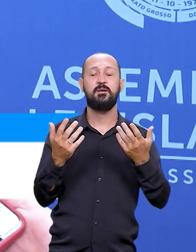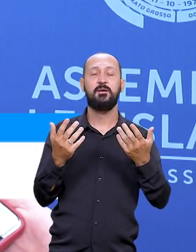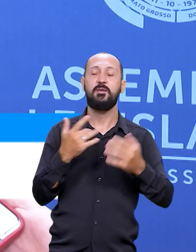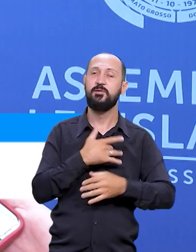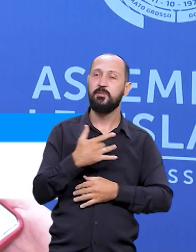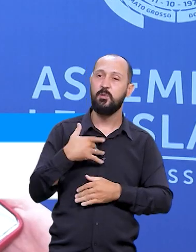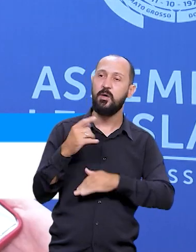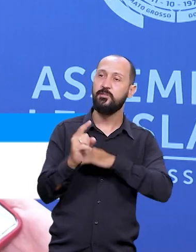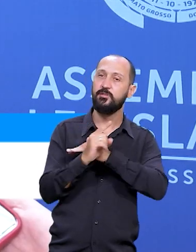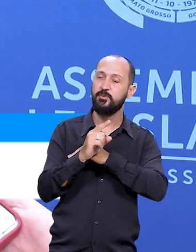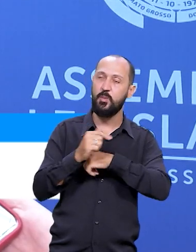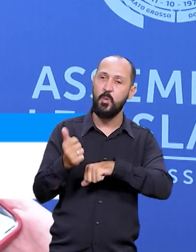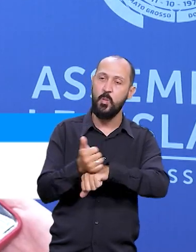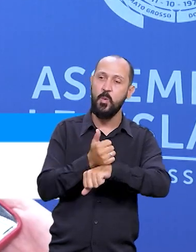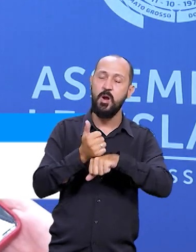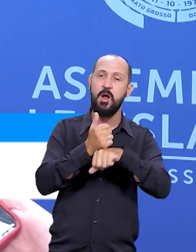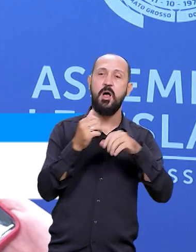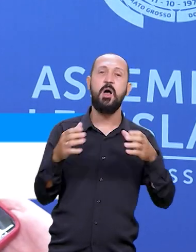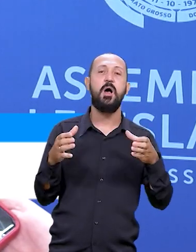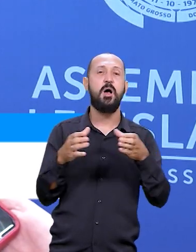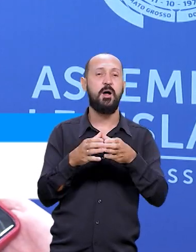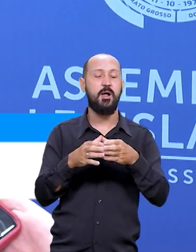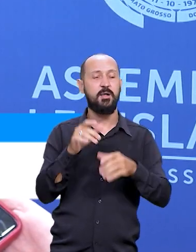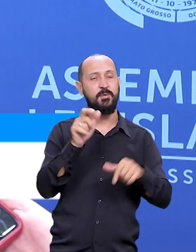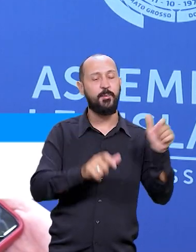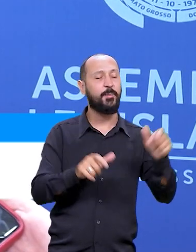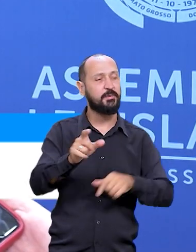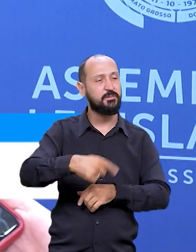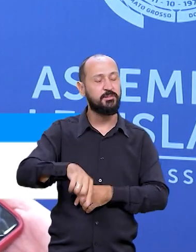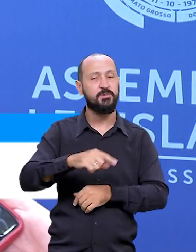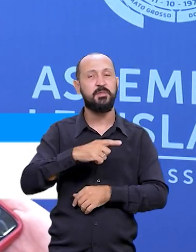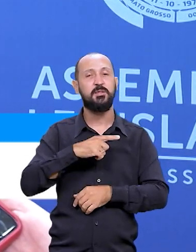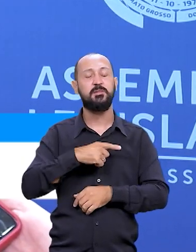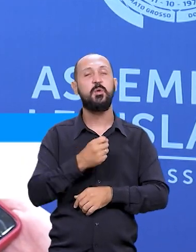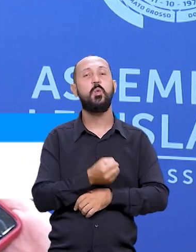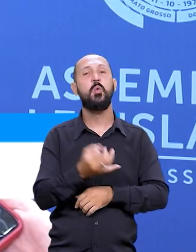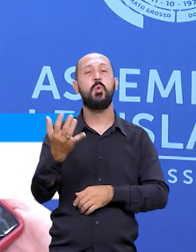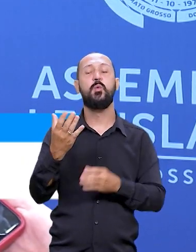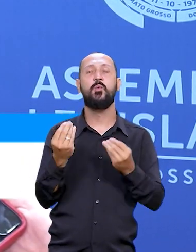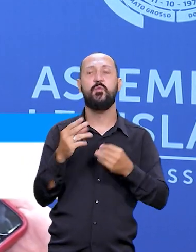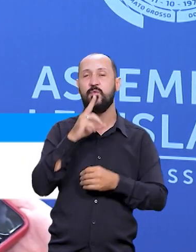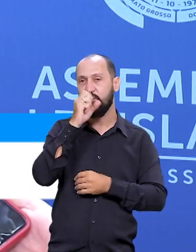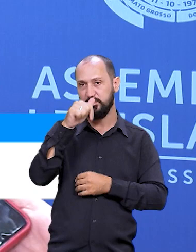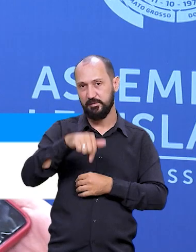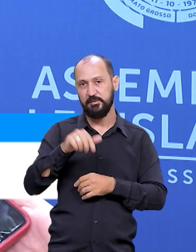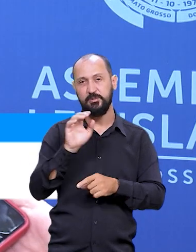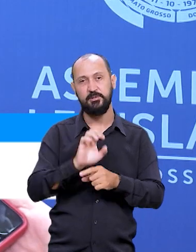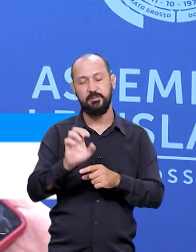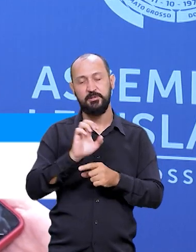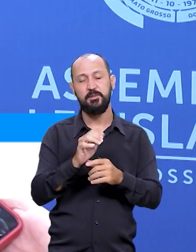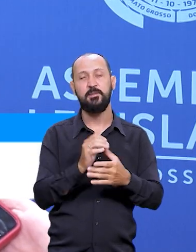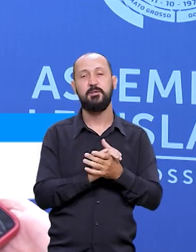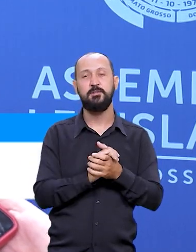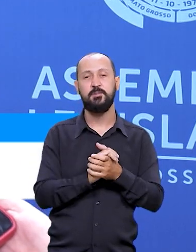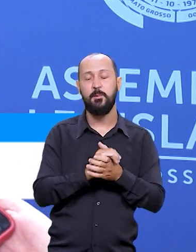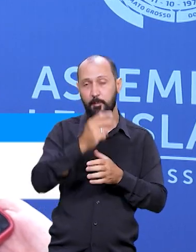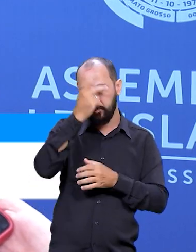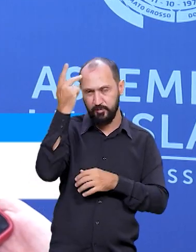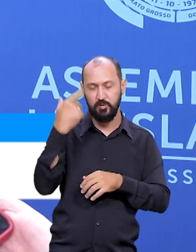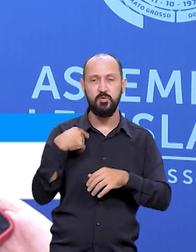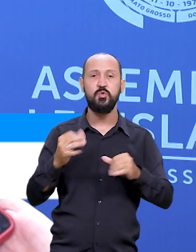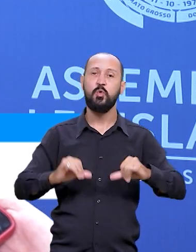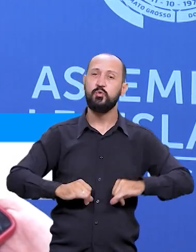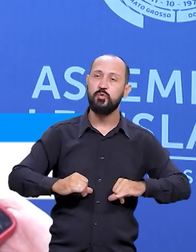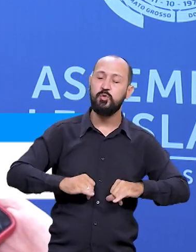dar um atendimento de qualidade a essas pessoas, que, na verdade, é um número muito grande aqui no nosso estado. São pessoas que